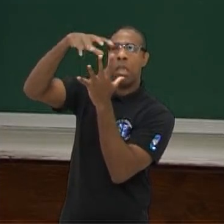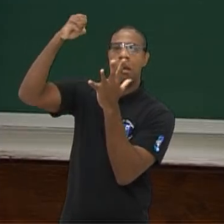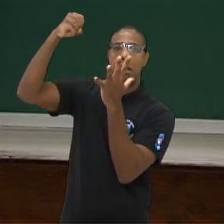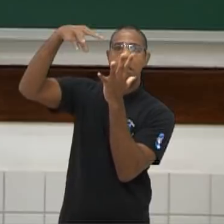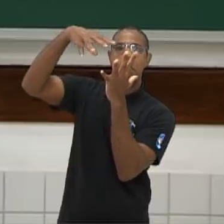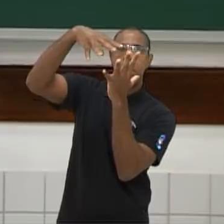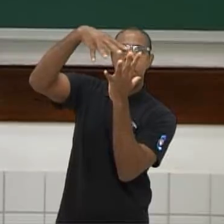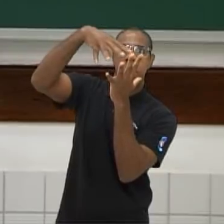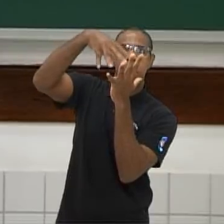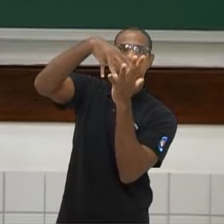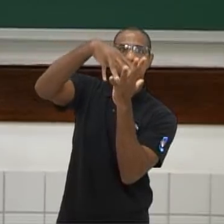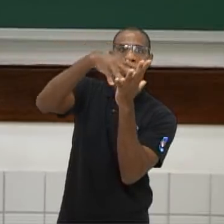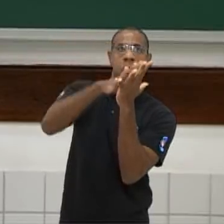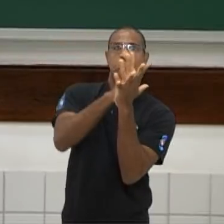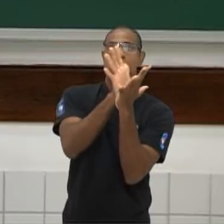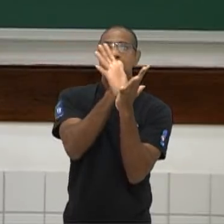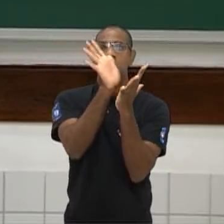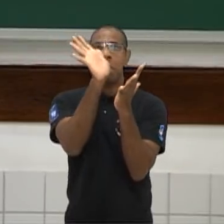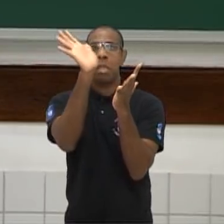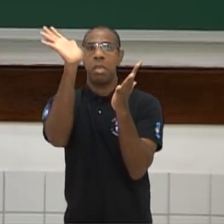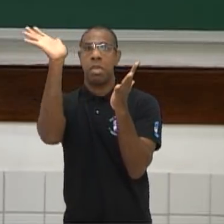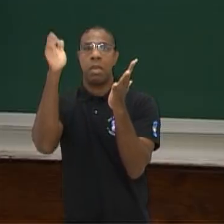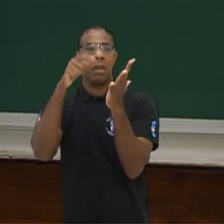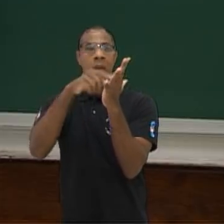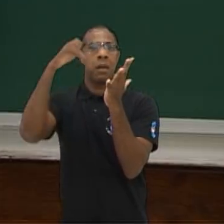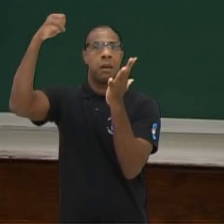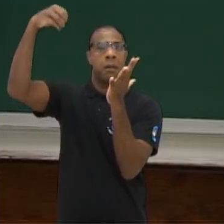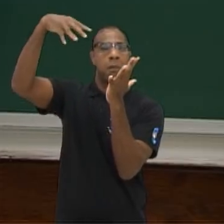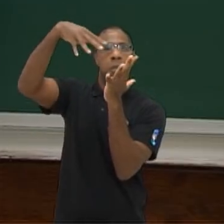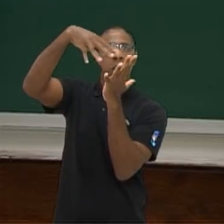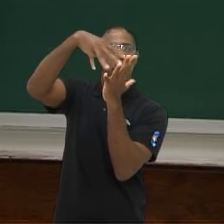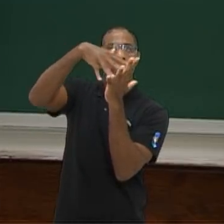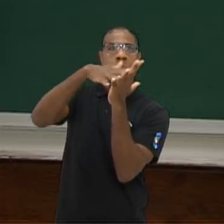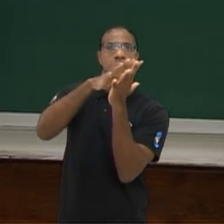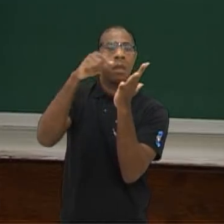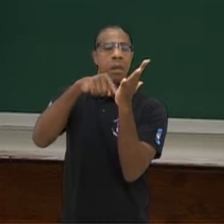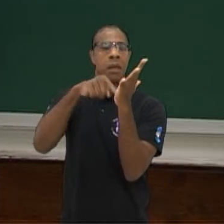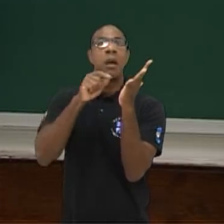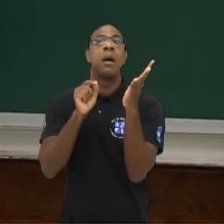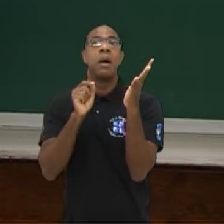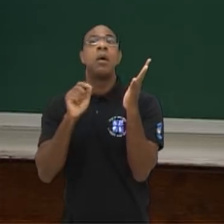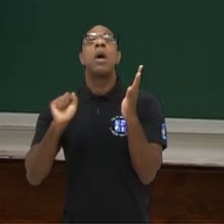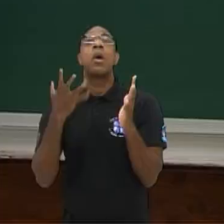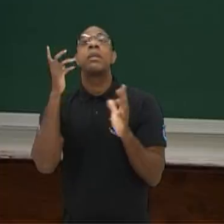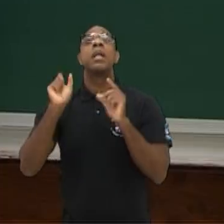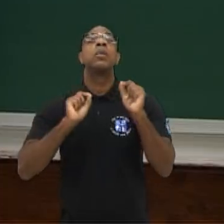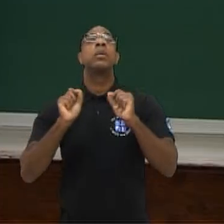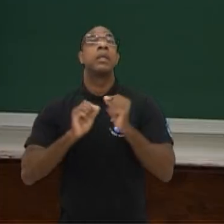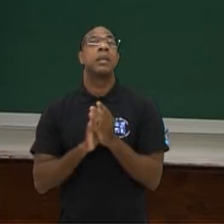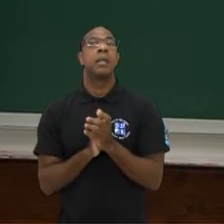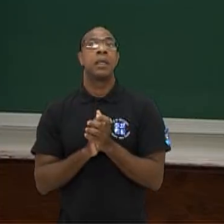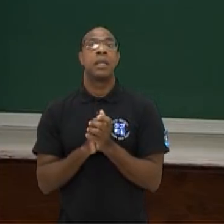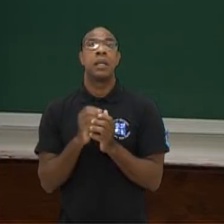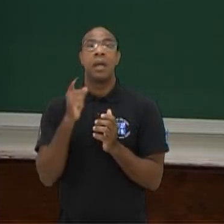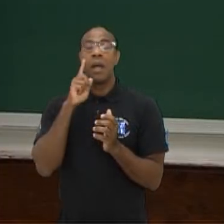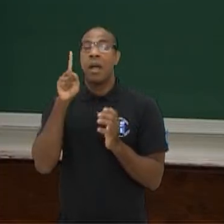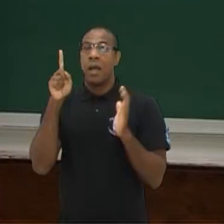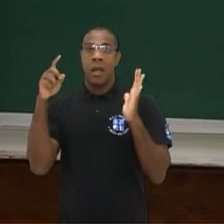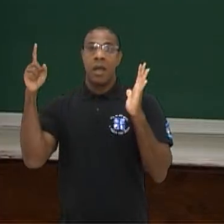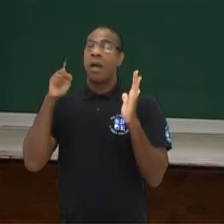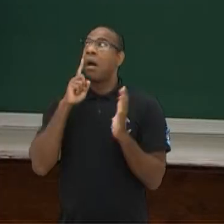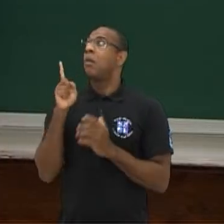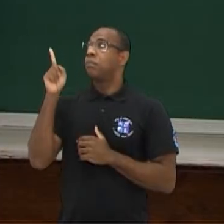refletir parte do sinal luminoso e ele vai refratar a outra parte. O que acontece? Então, um pouco desse feixe